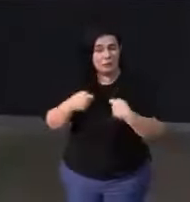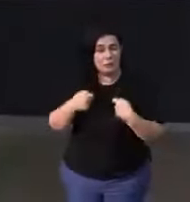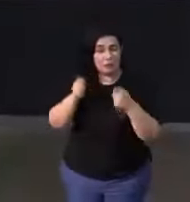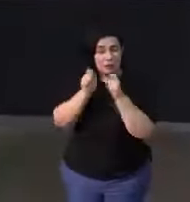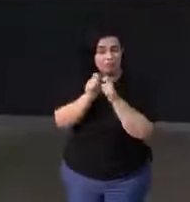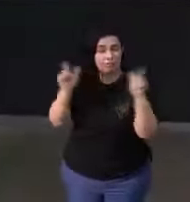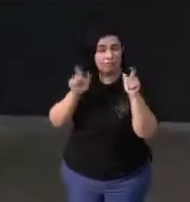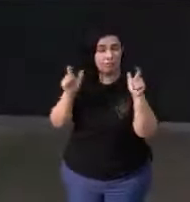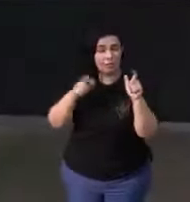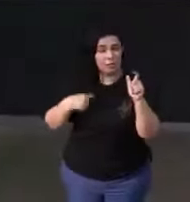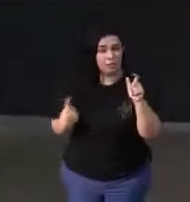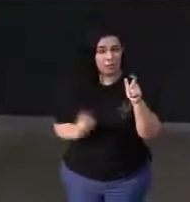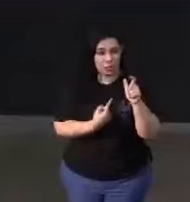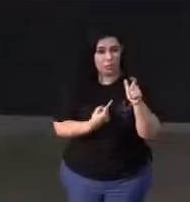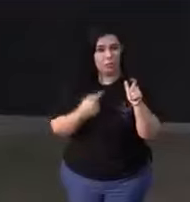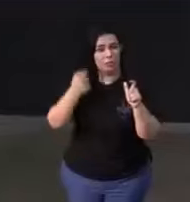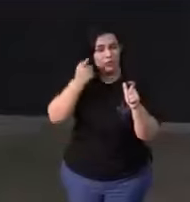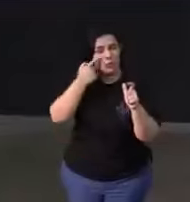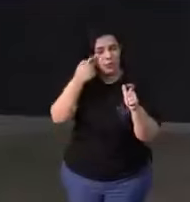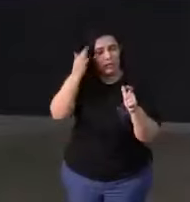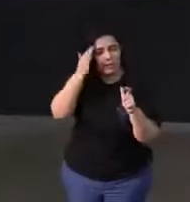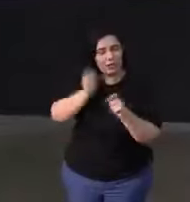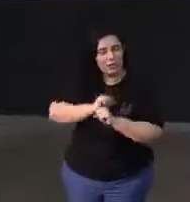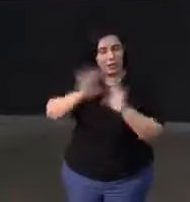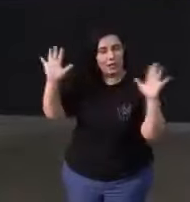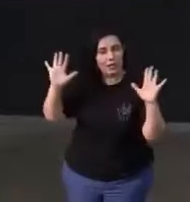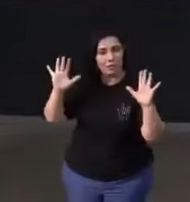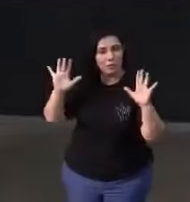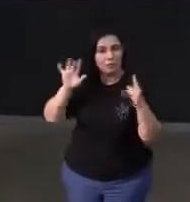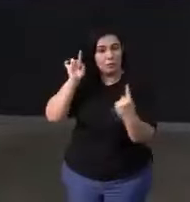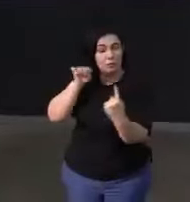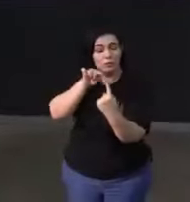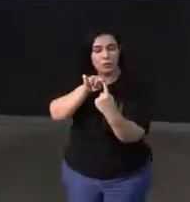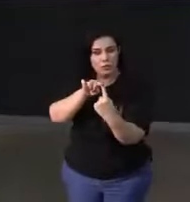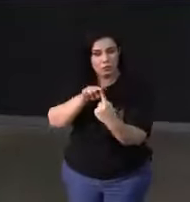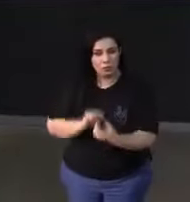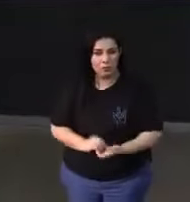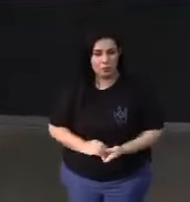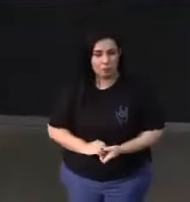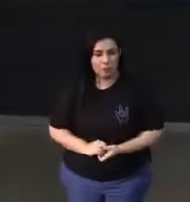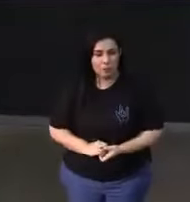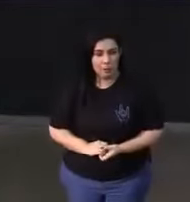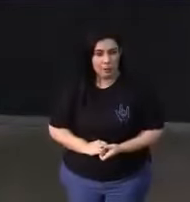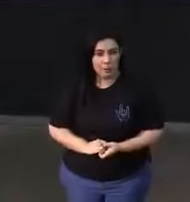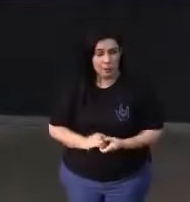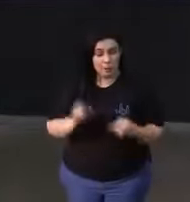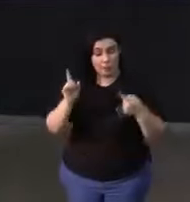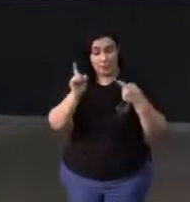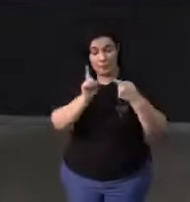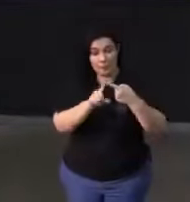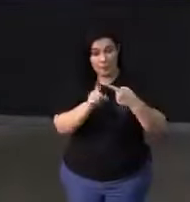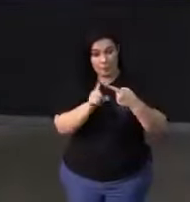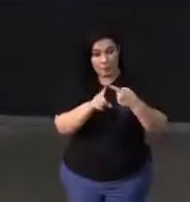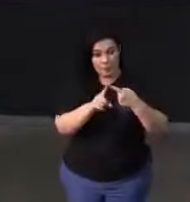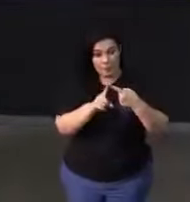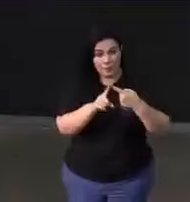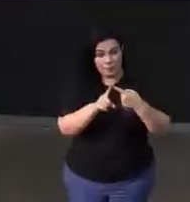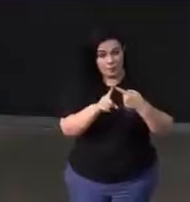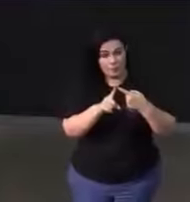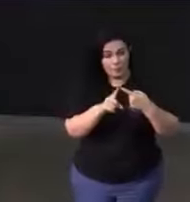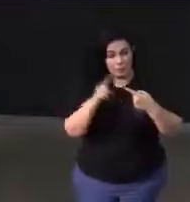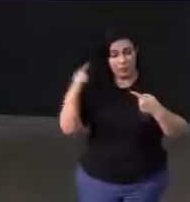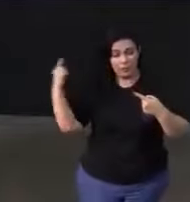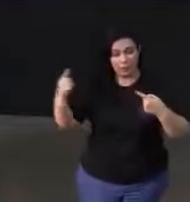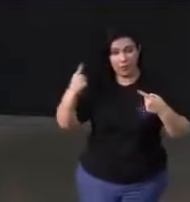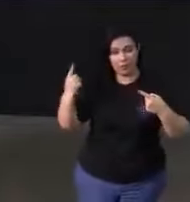nós, para a gente chegar no lugar onde Deus prometeu que chegaríamos. Primeiro, tanto